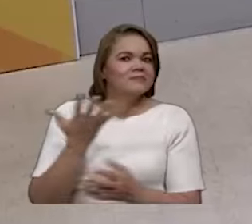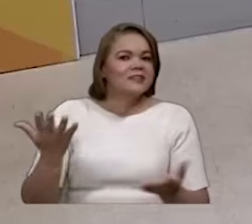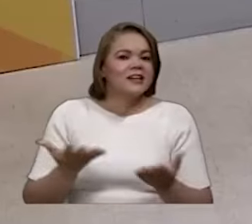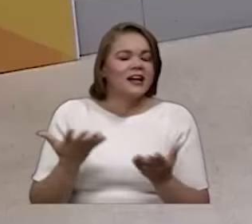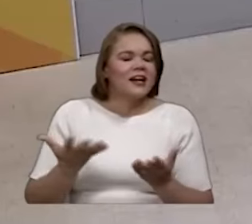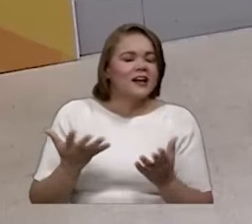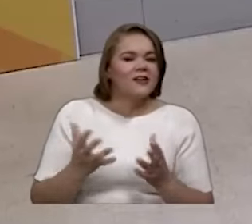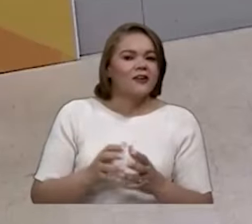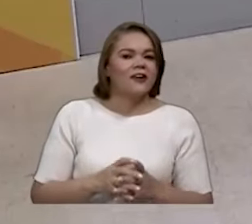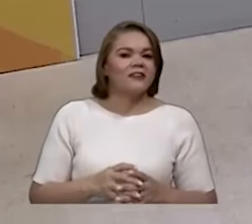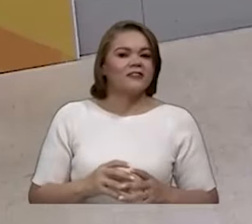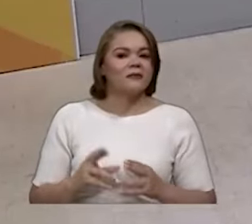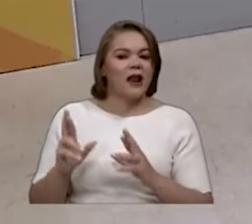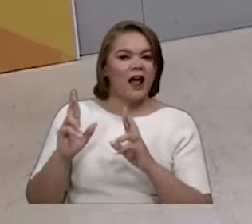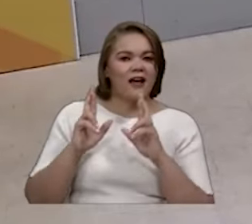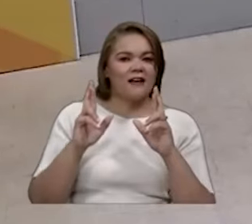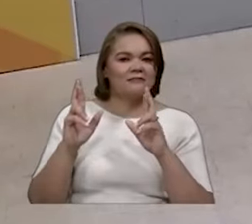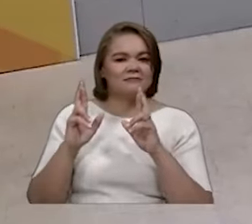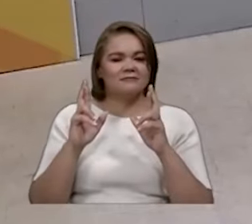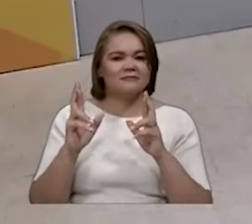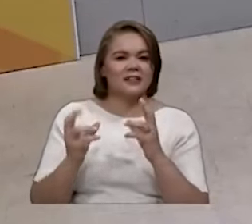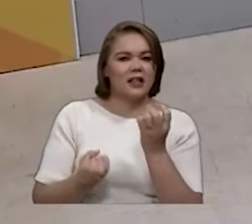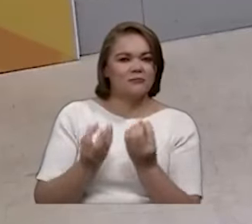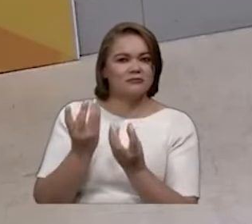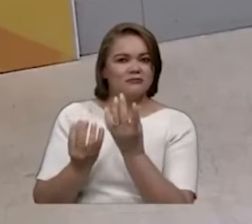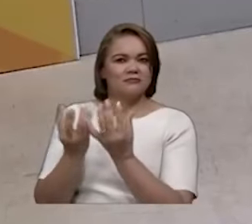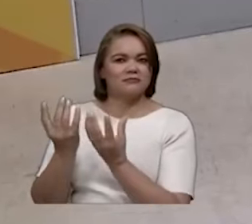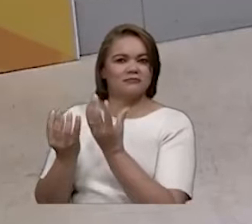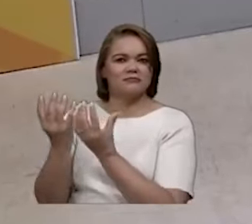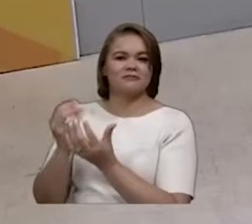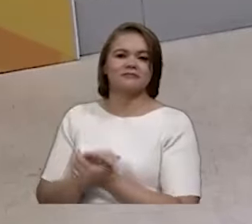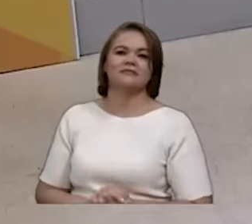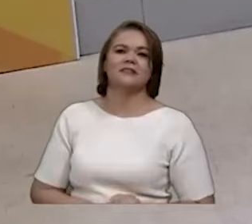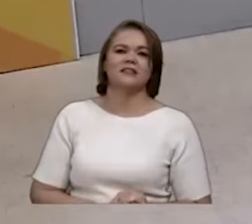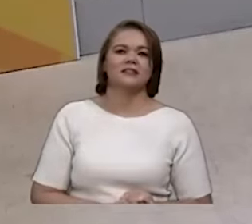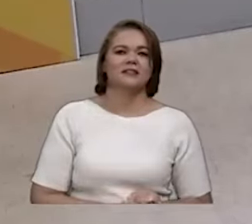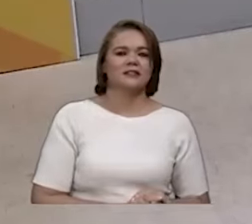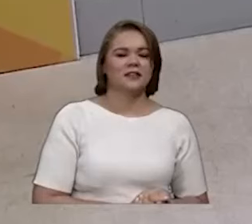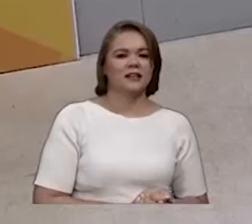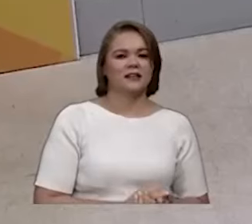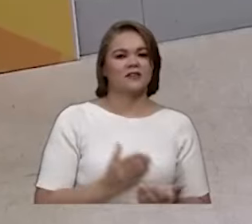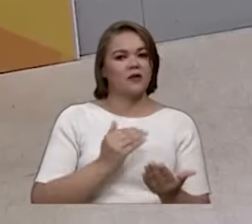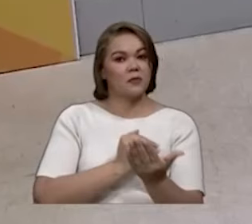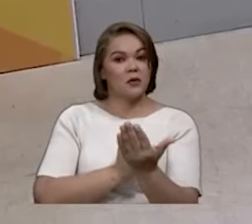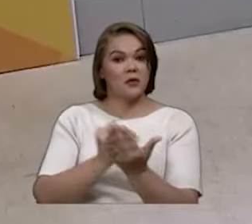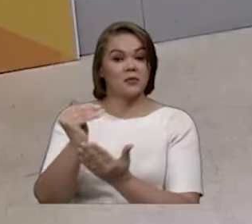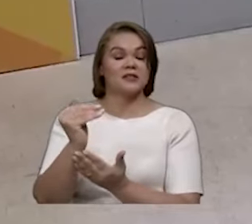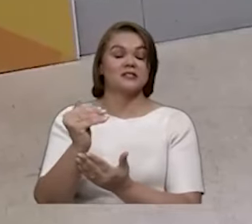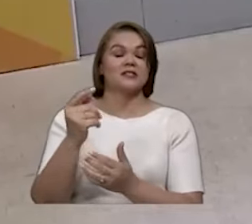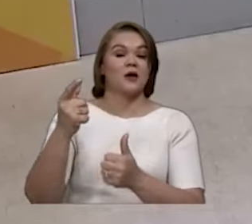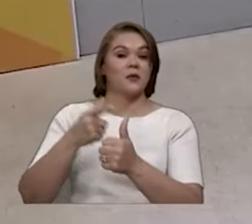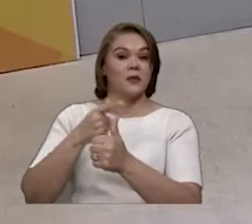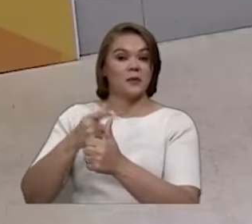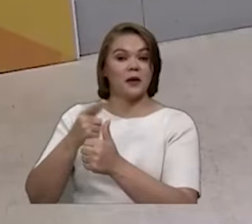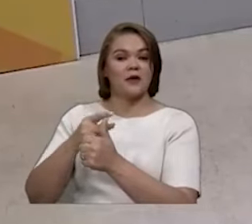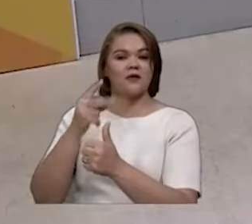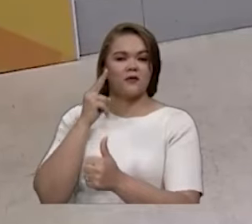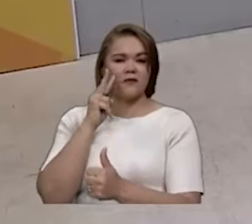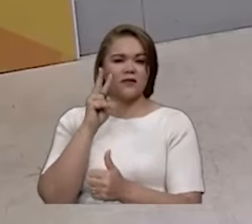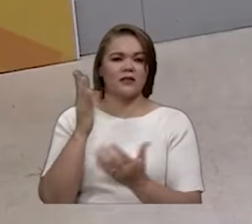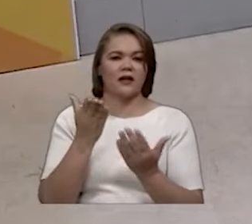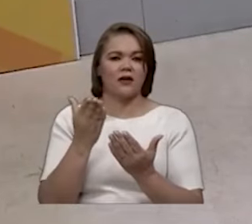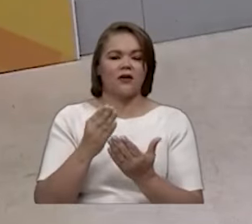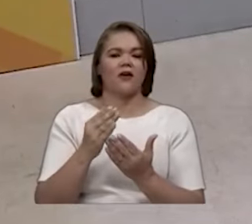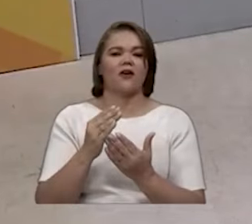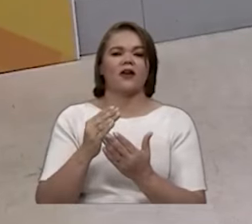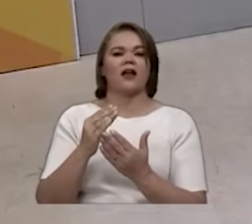minha gente? Que é isso? Tá pipocando, Júnior? Bolinhas pipocando, hora de começar o primeiro prêmio. Tô na conferência, Clarinha no